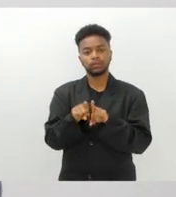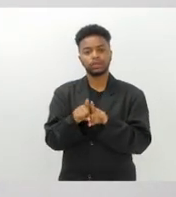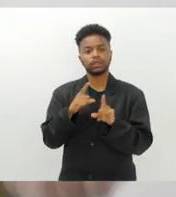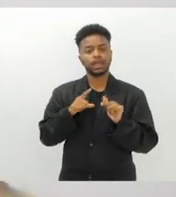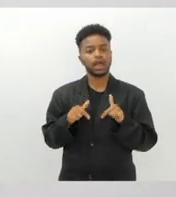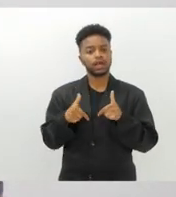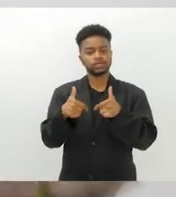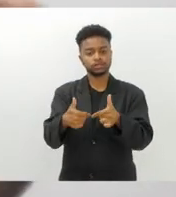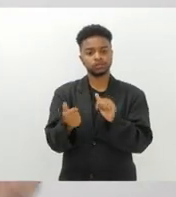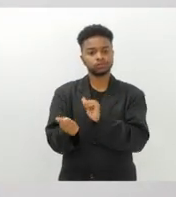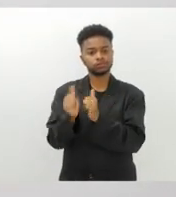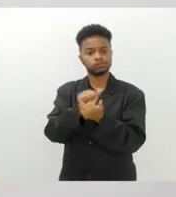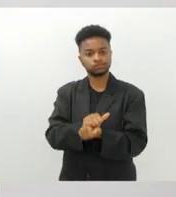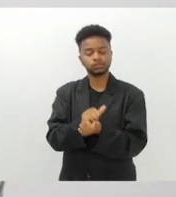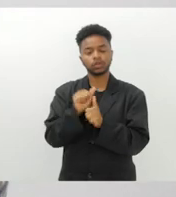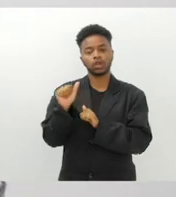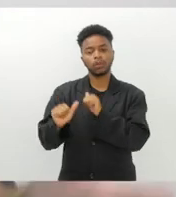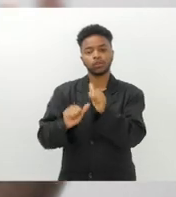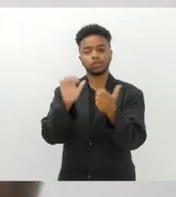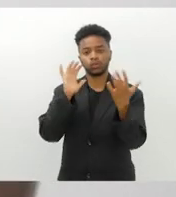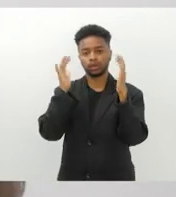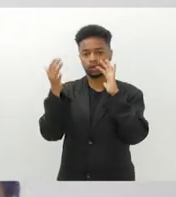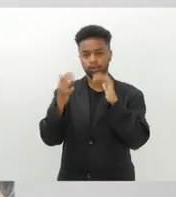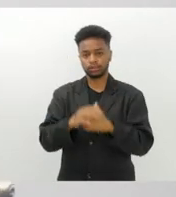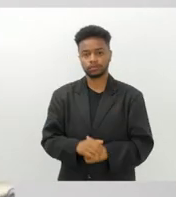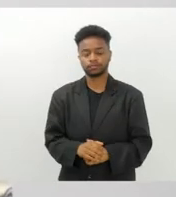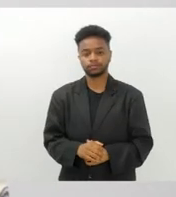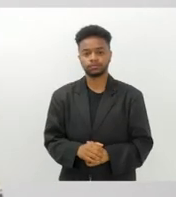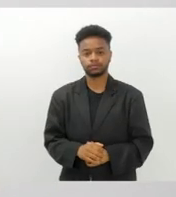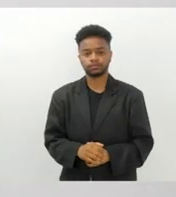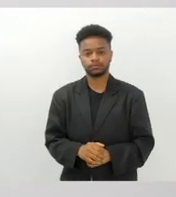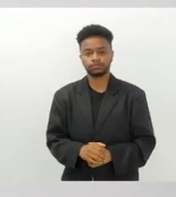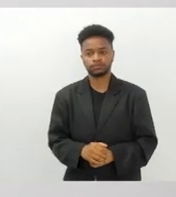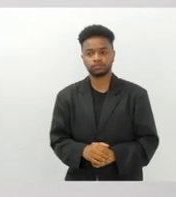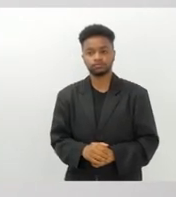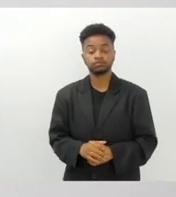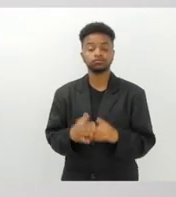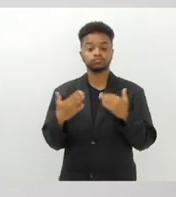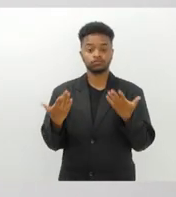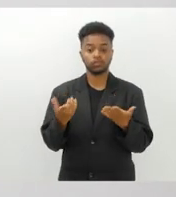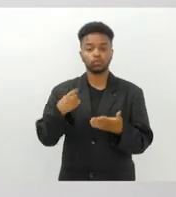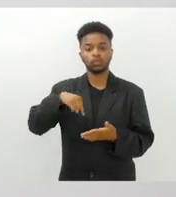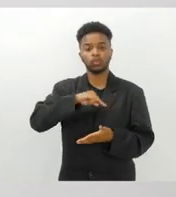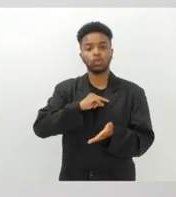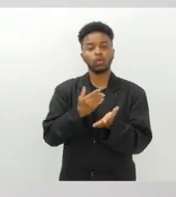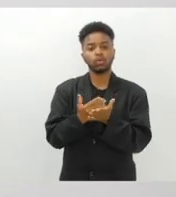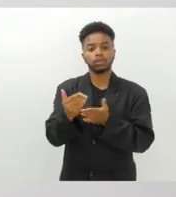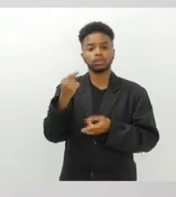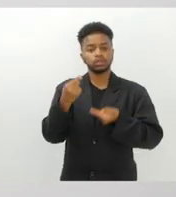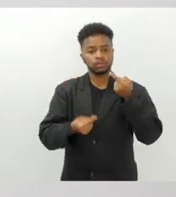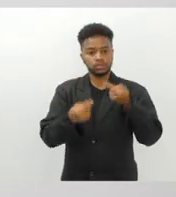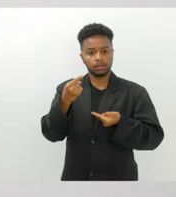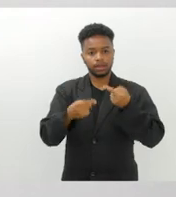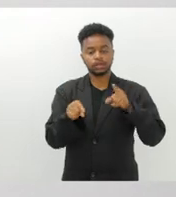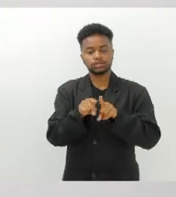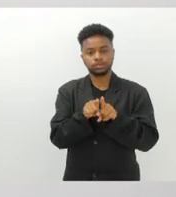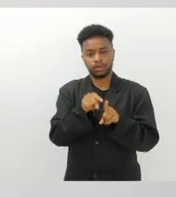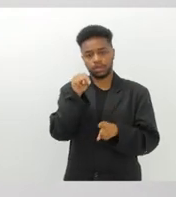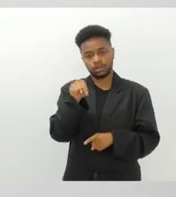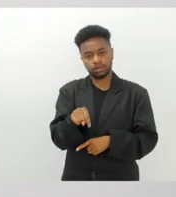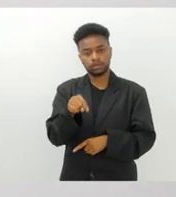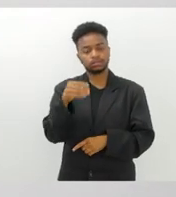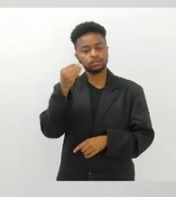de adaptação à mudança do clima. Inclusive, a gente está iniciando um debate aqui para que a gente